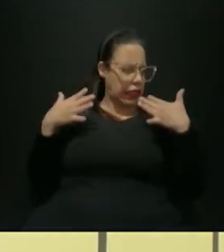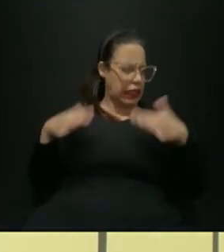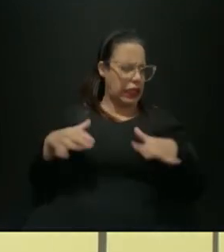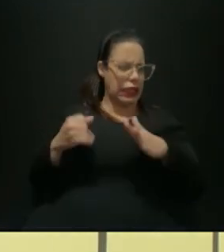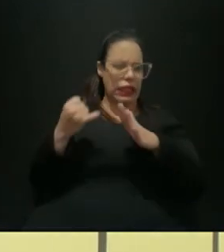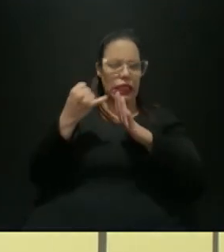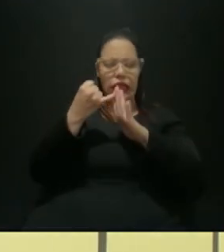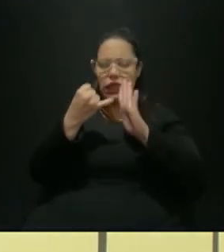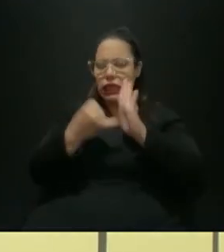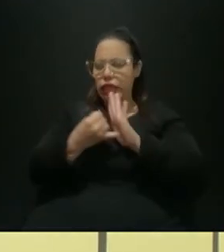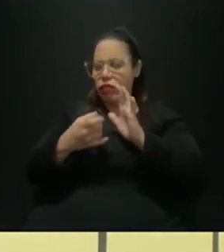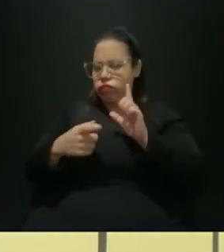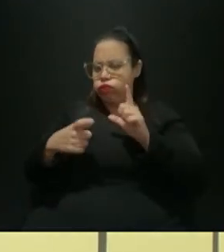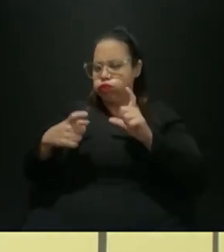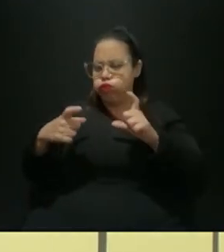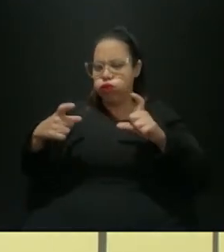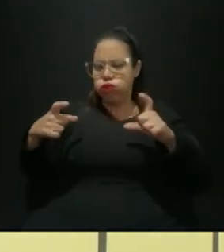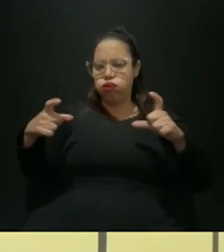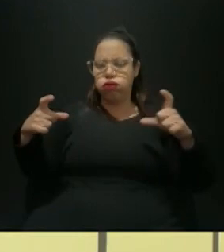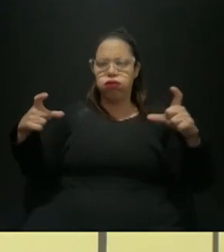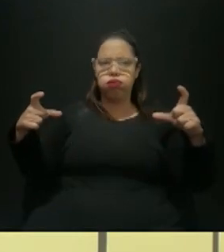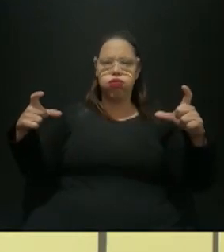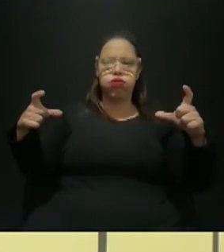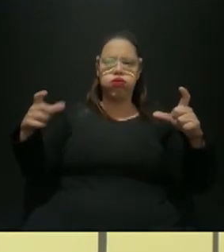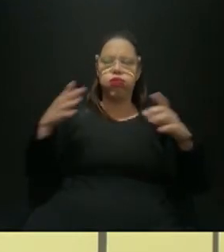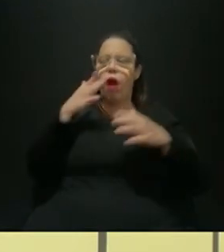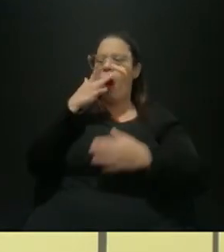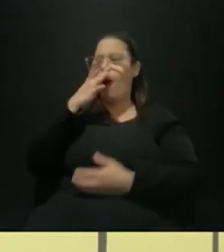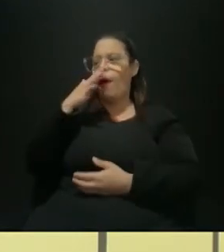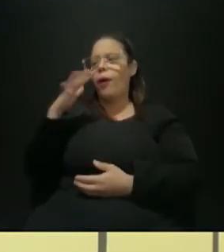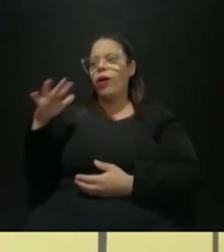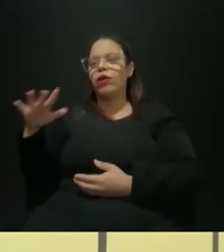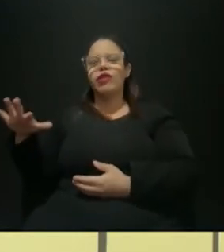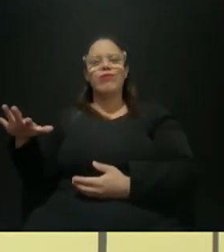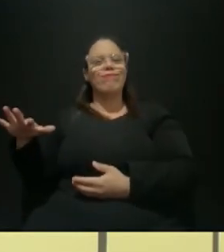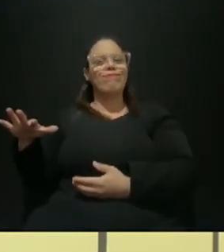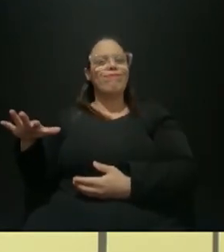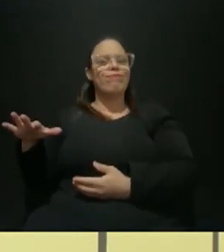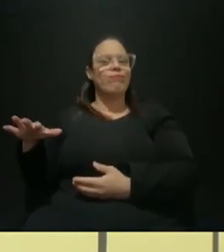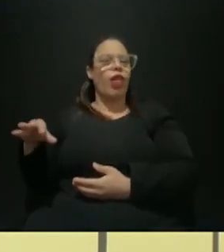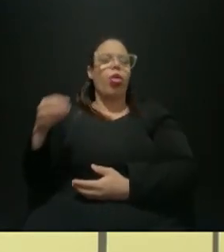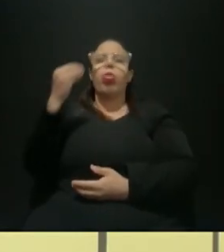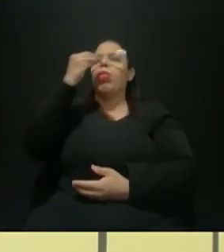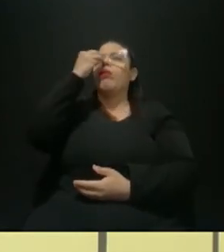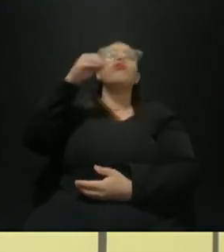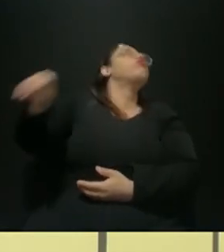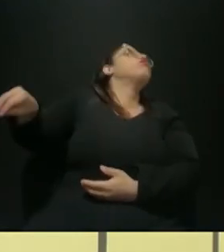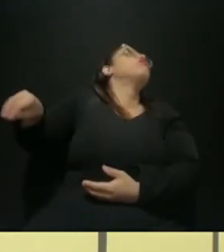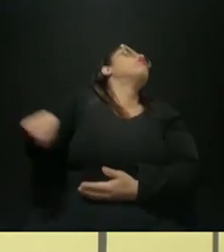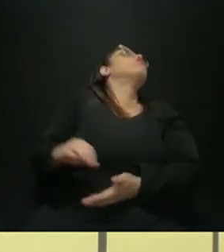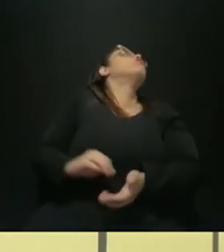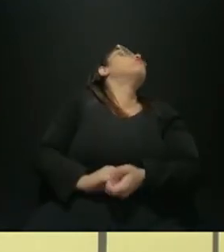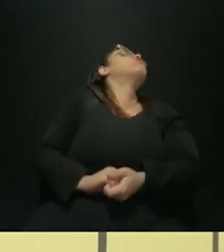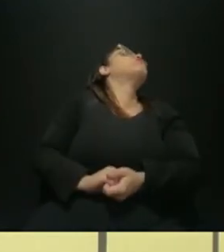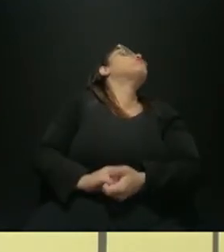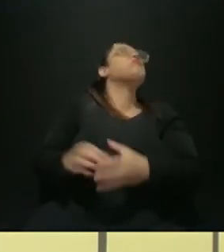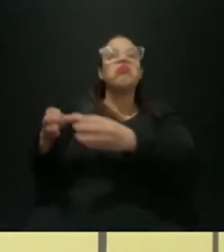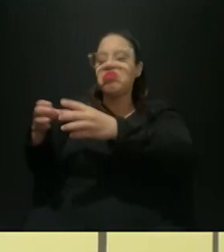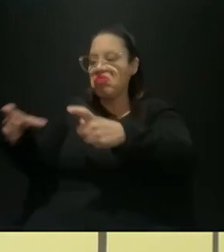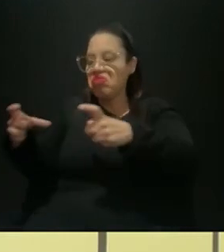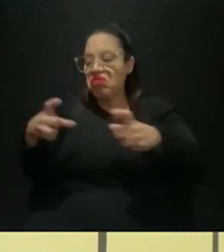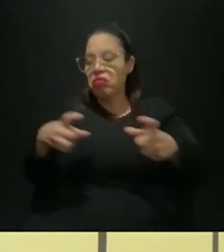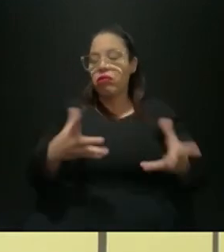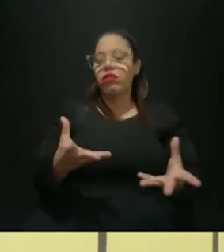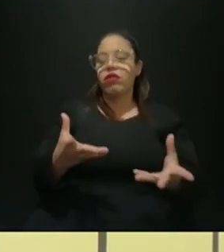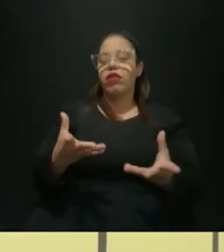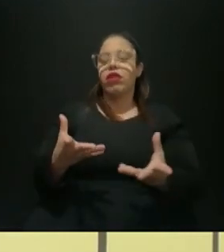números imensos de crianças totalmente abandonadas naqueles espaços. Então, houve, no início